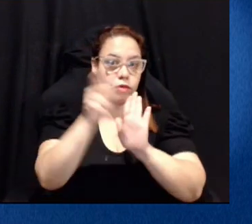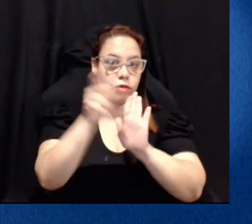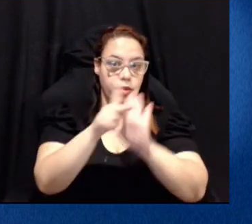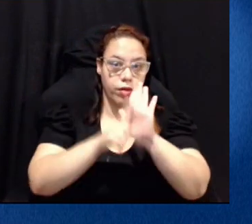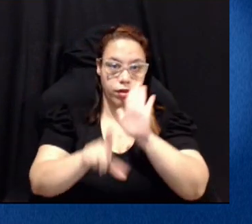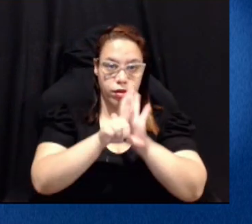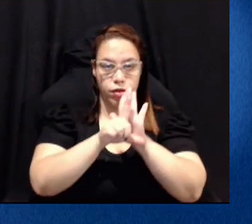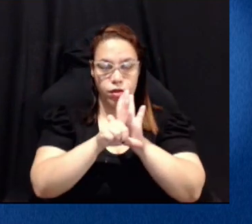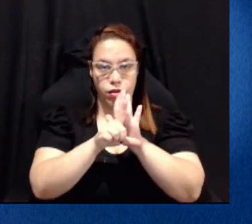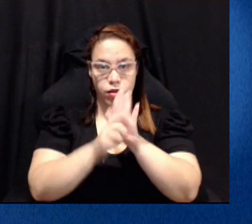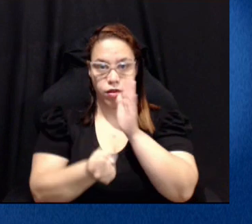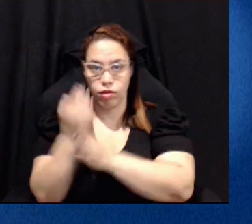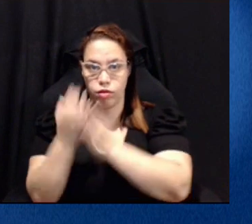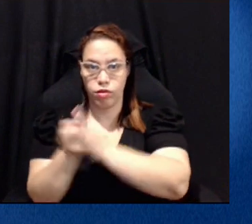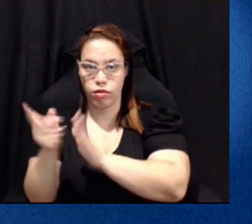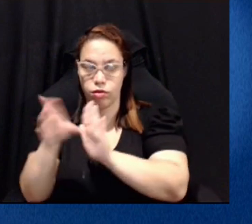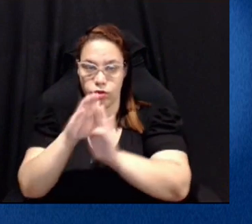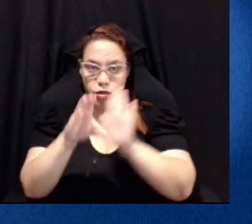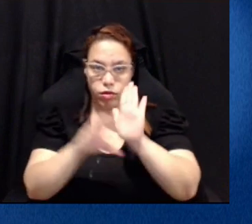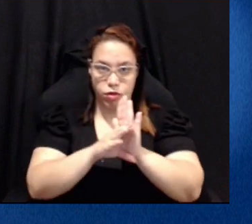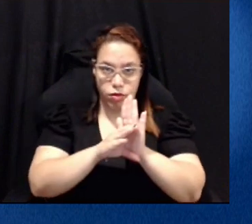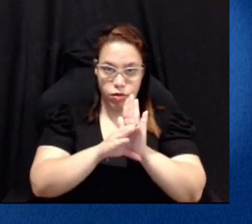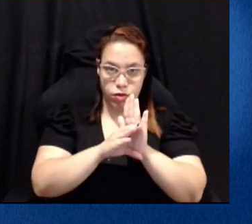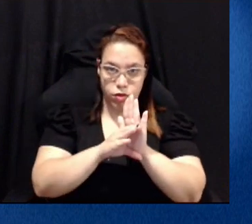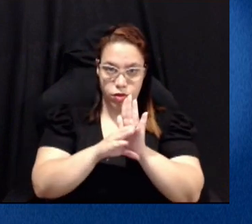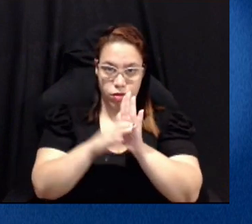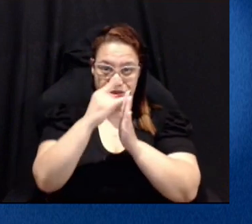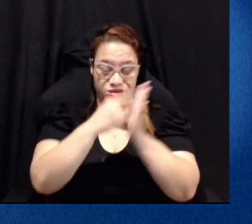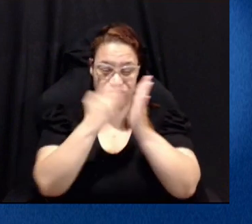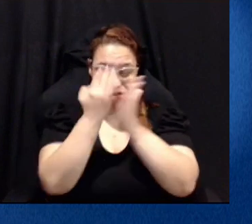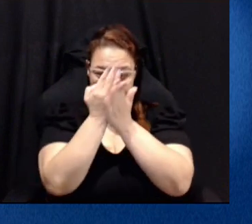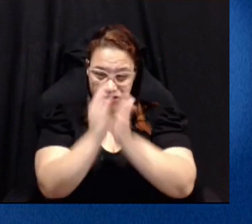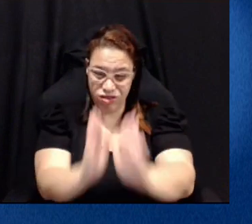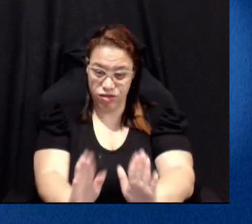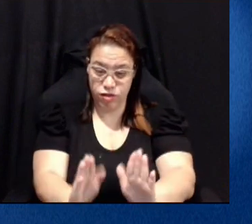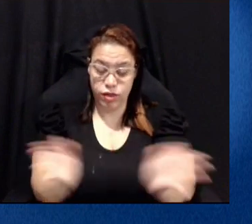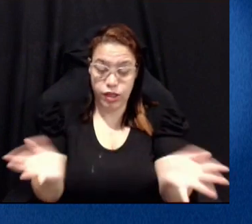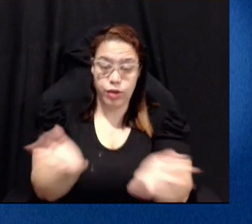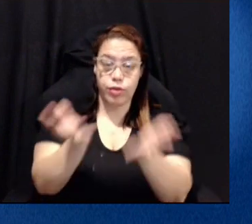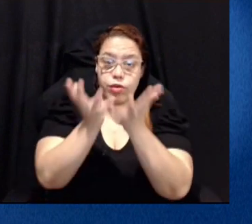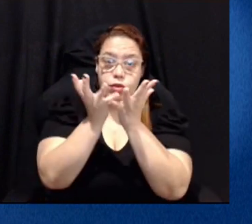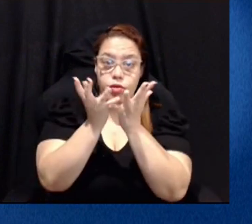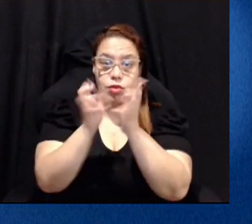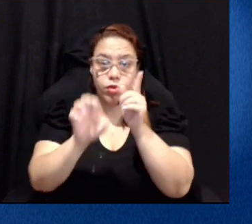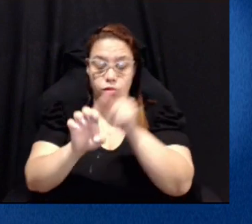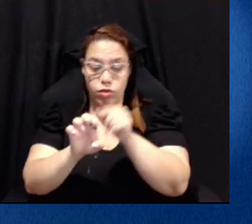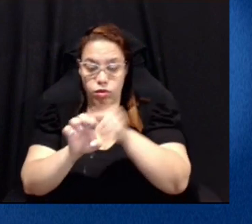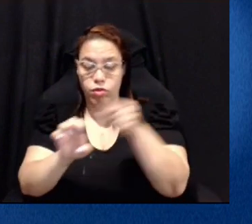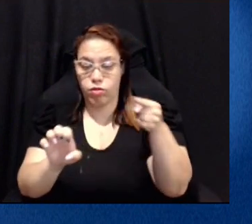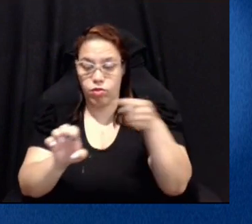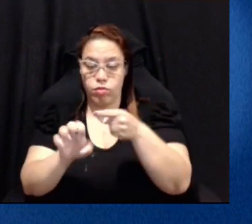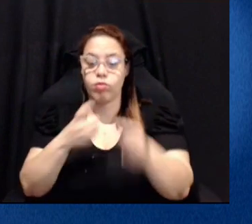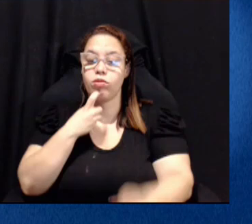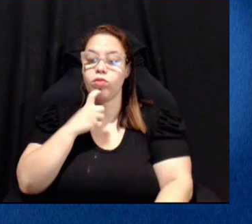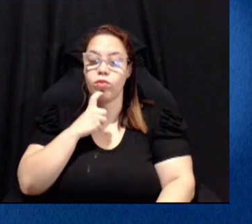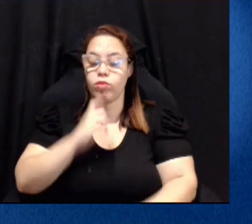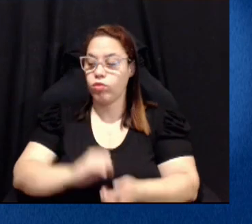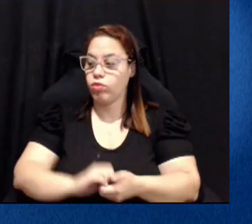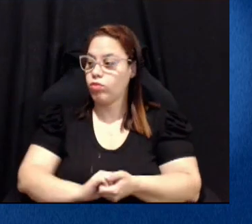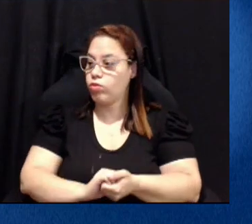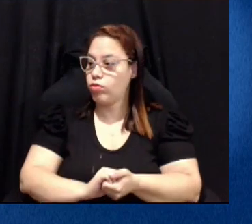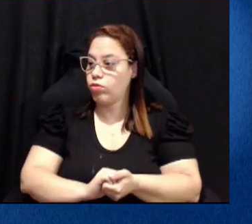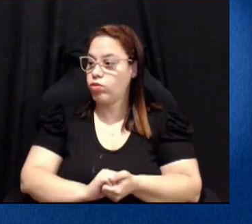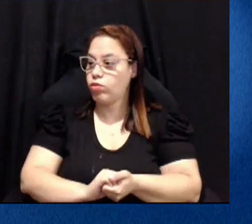criar programa de desburocratização e incentivo a pequenos empreendedores em Campinas.